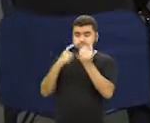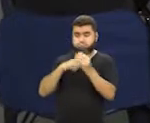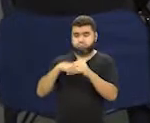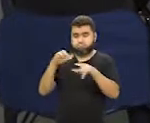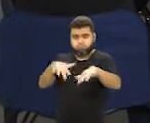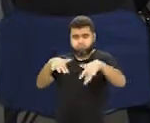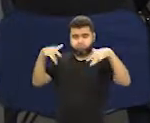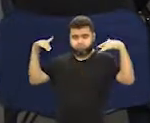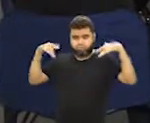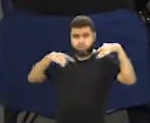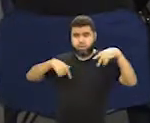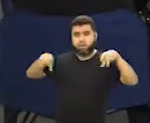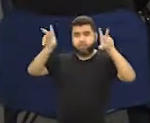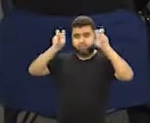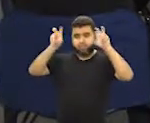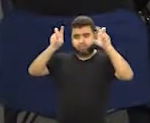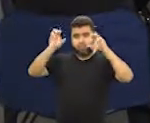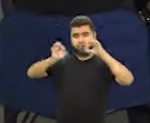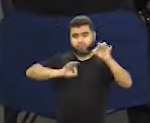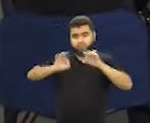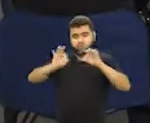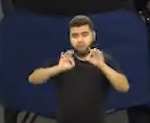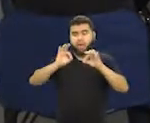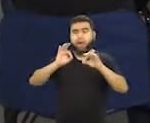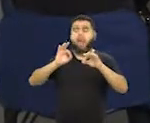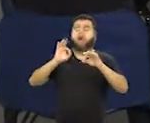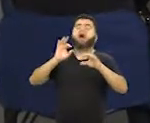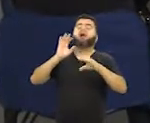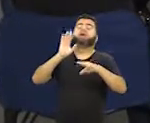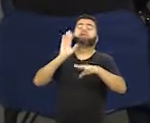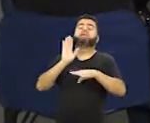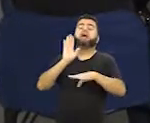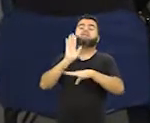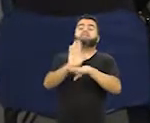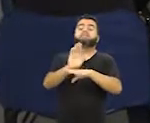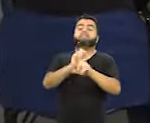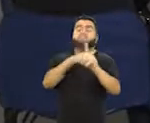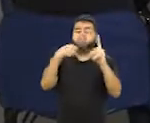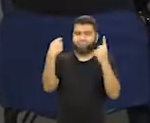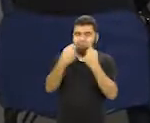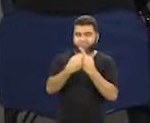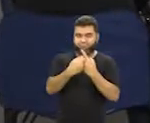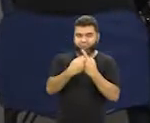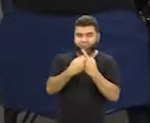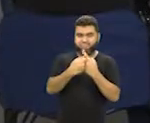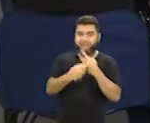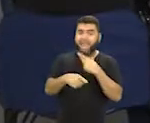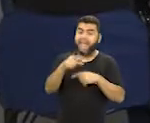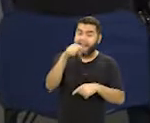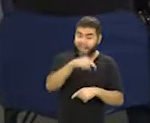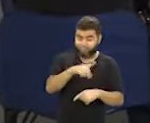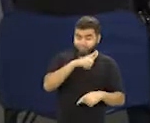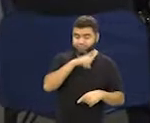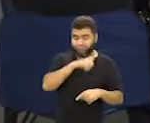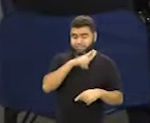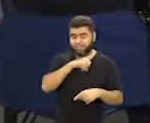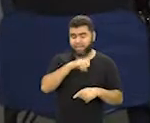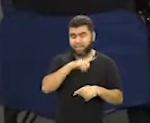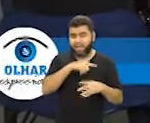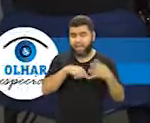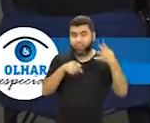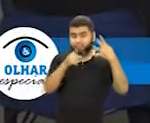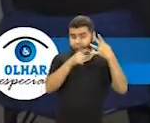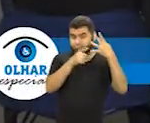uma audiência pública para tratar do Plano Municipal de Assistência Social. Então, ali estão previstas ações